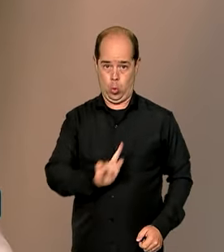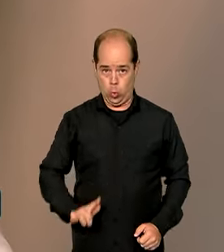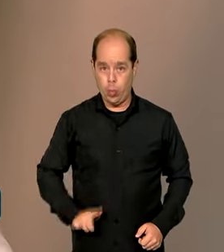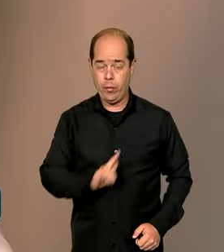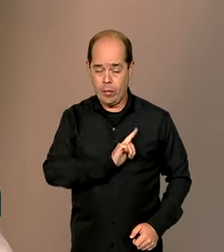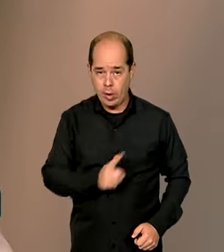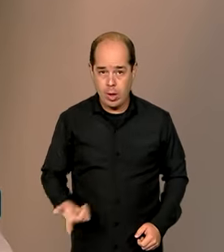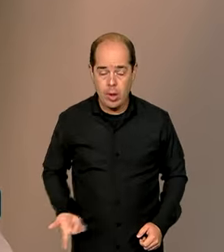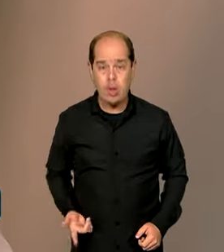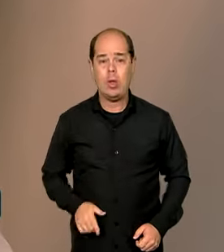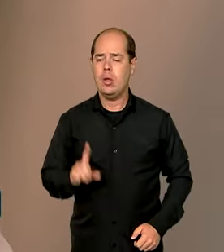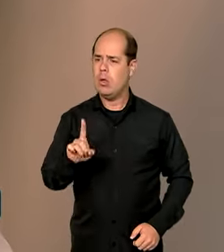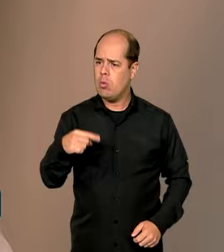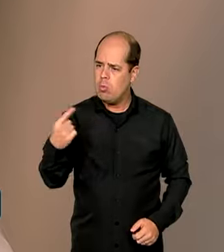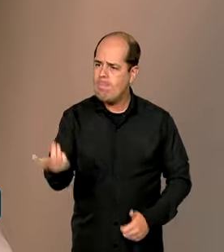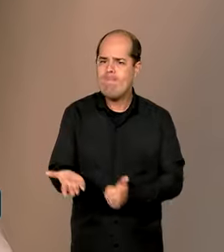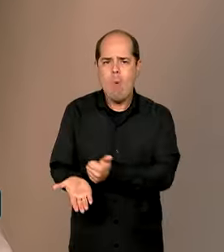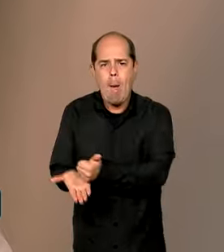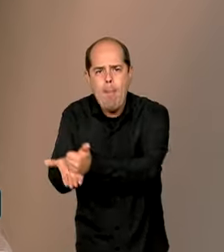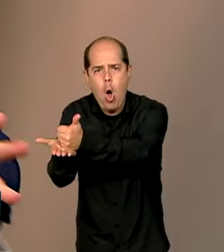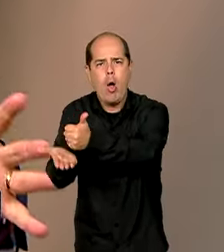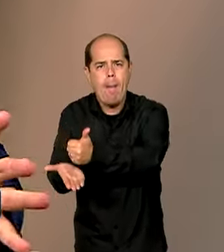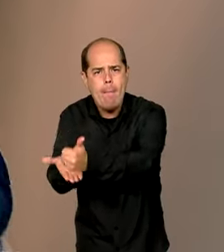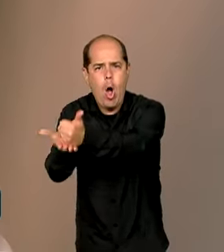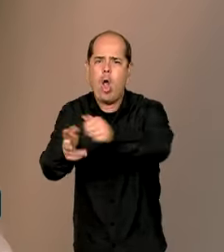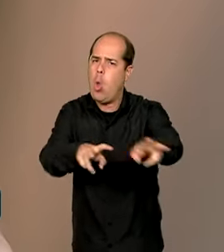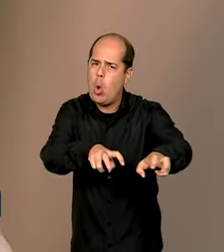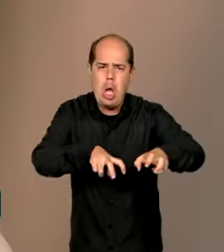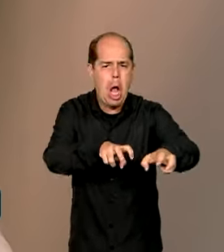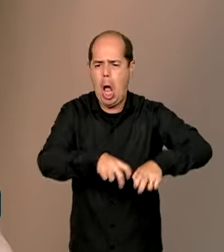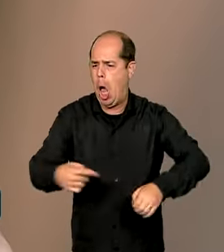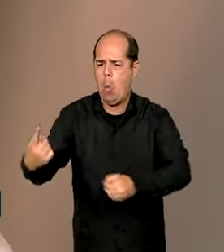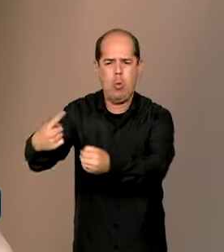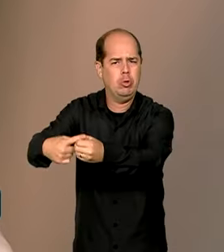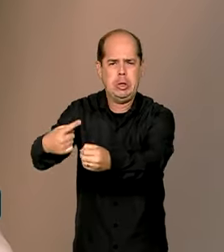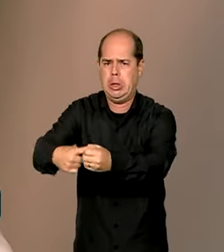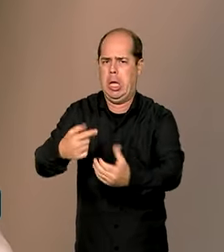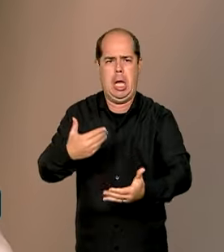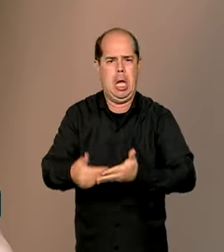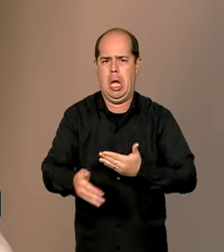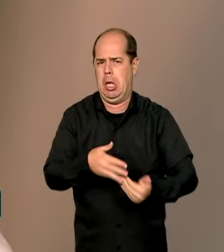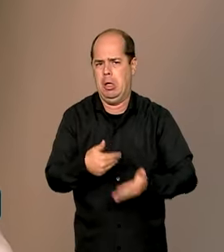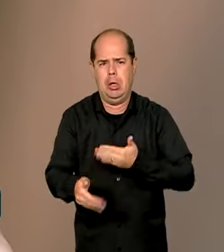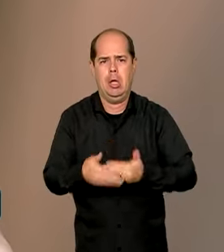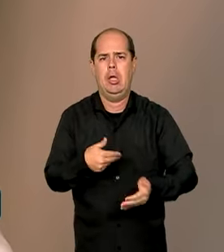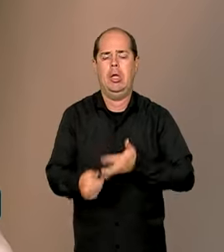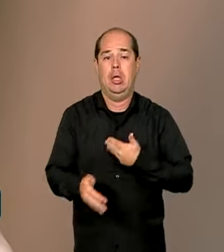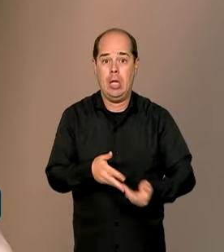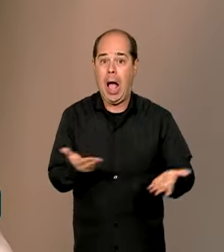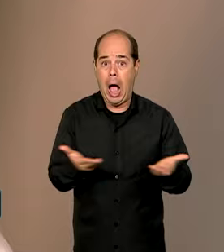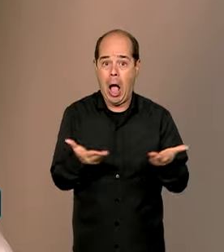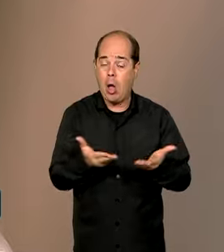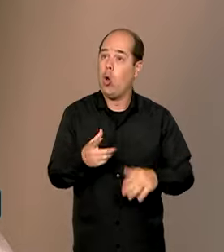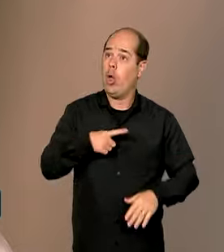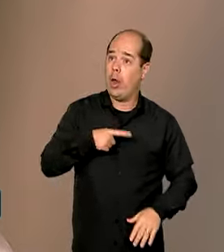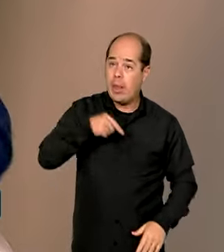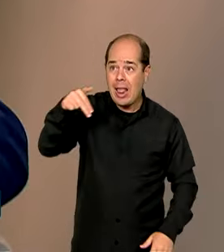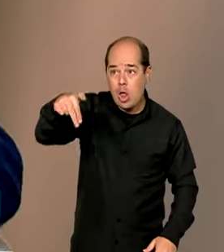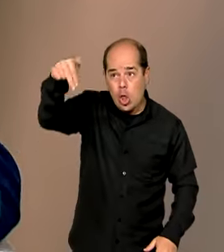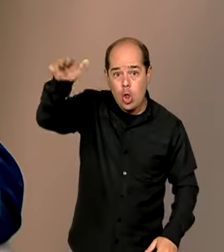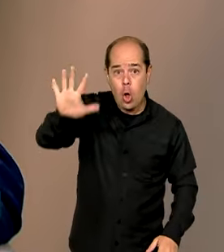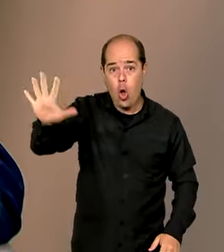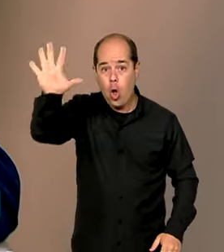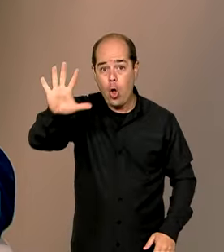as pessoas, ali apoiando o do campo, da cidade. Agora, mais recentemente, o Nordeste, a Bahia,